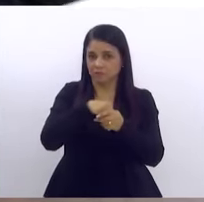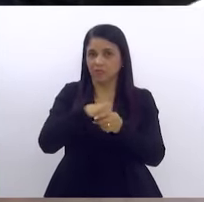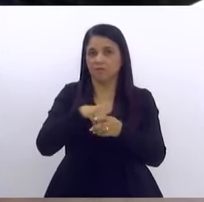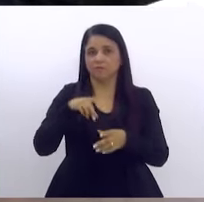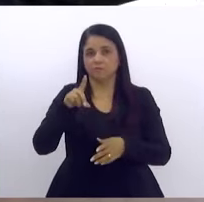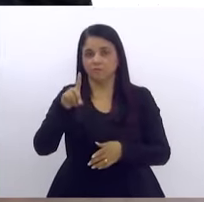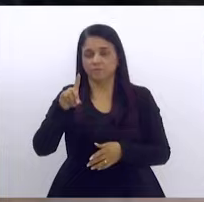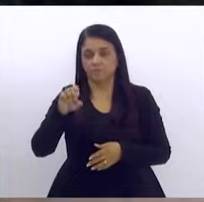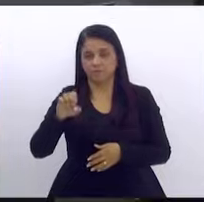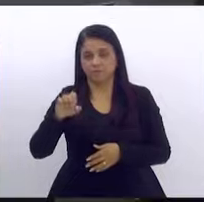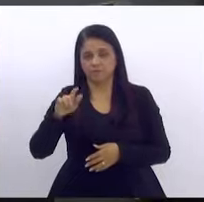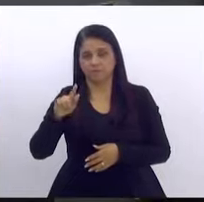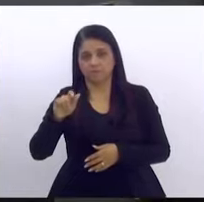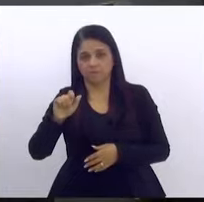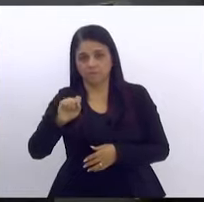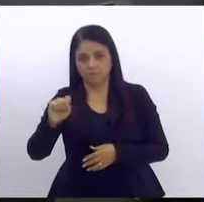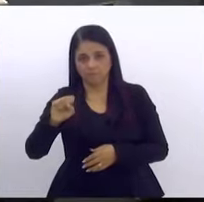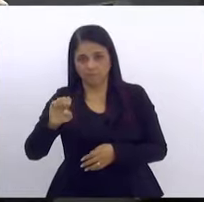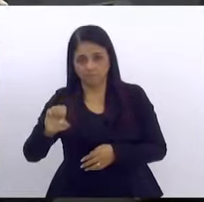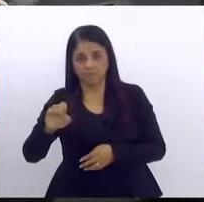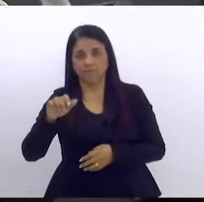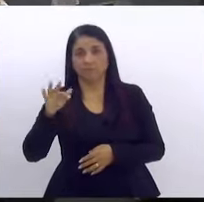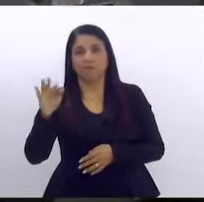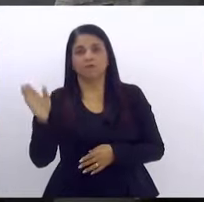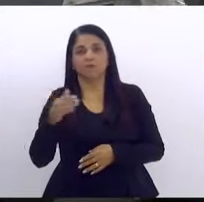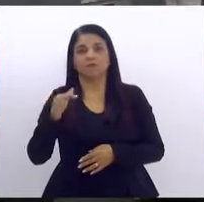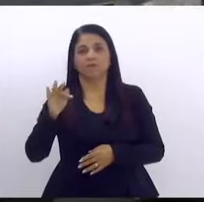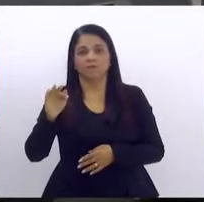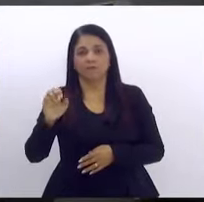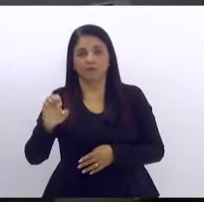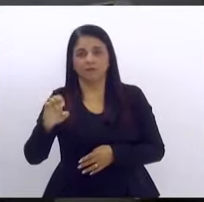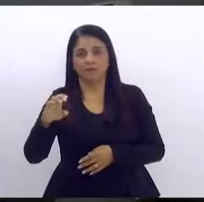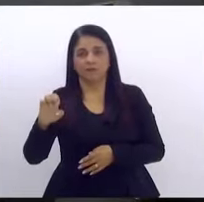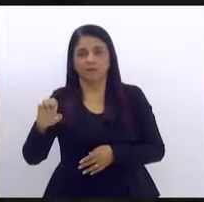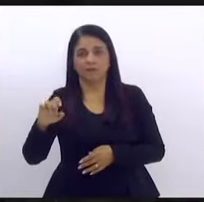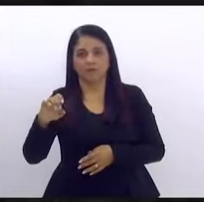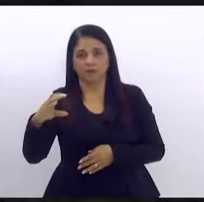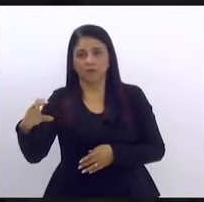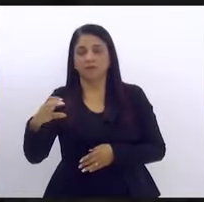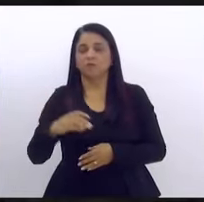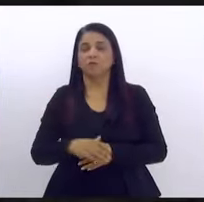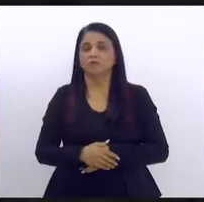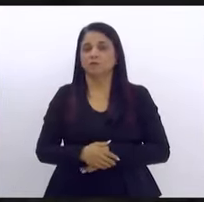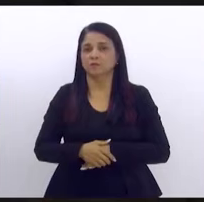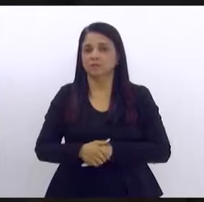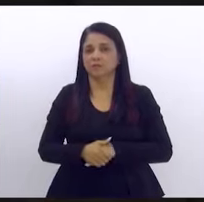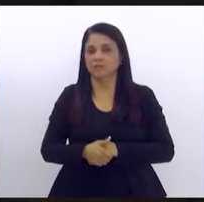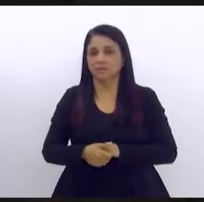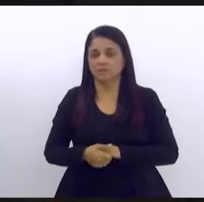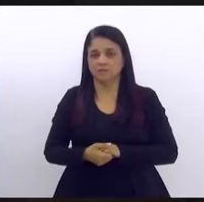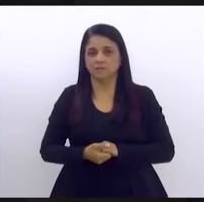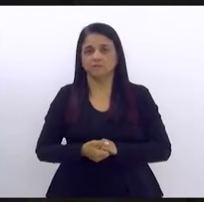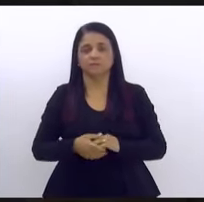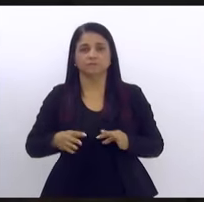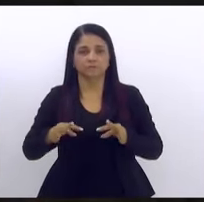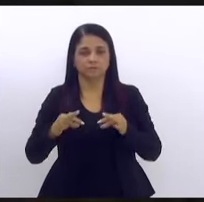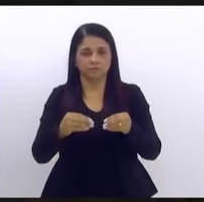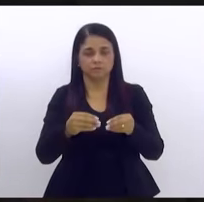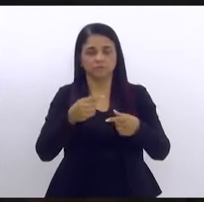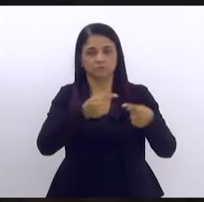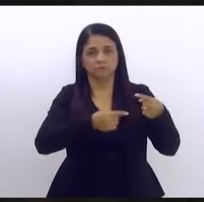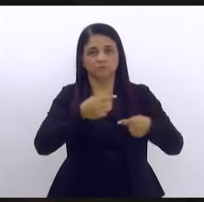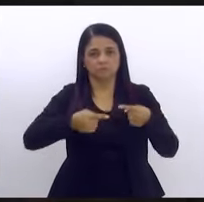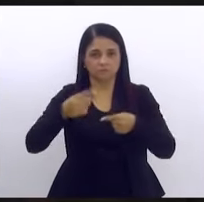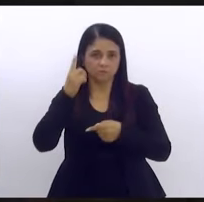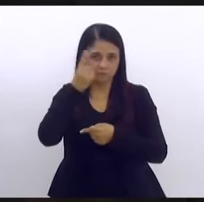da FAETEC. Muito obrigado, deputado Luiz Paulo, e a todos os deputados que participaram desse debate.